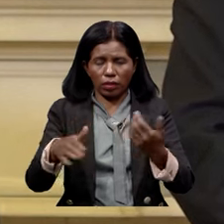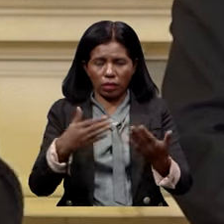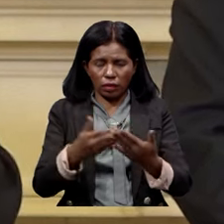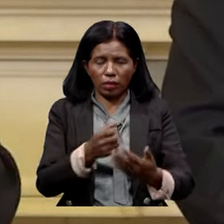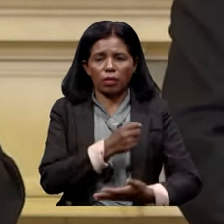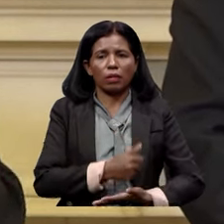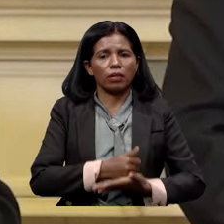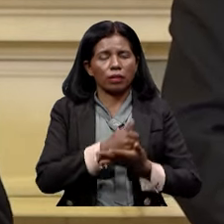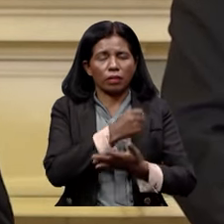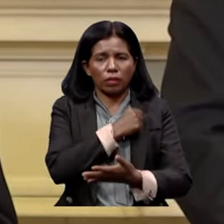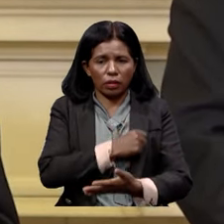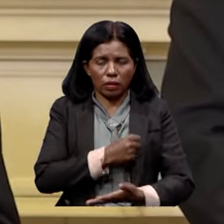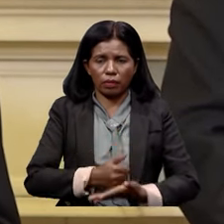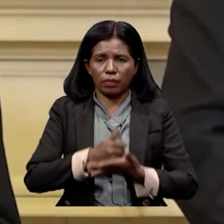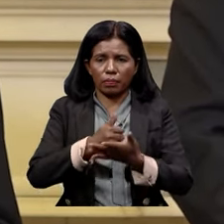solidariedade